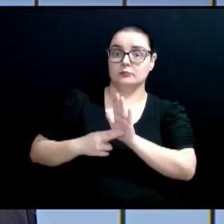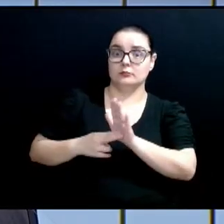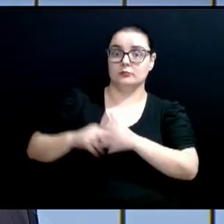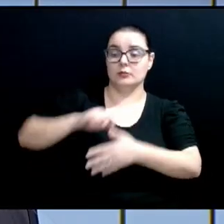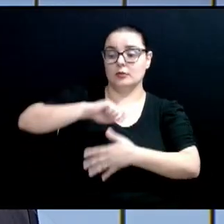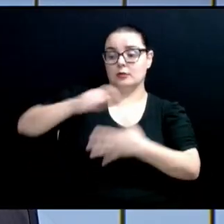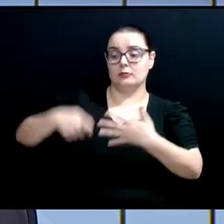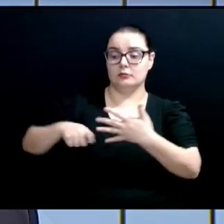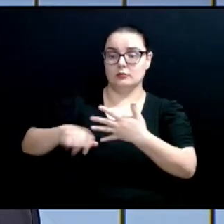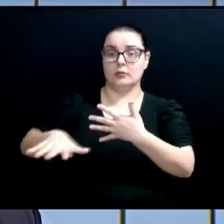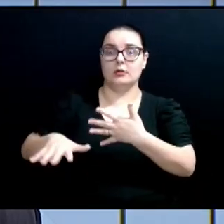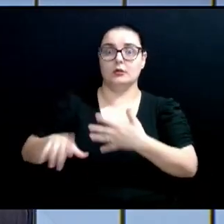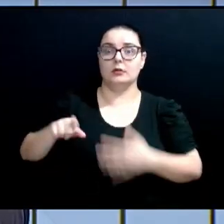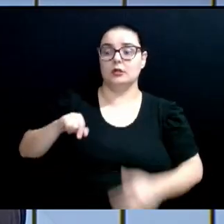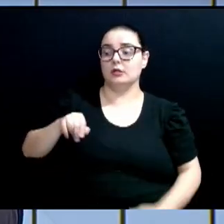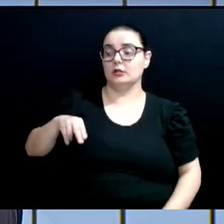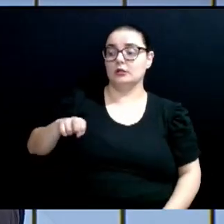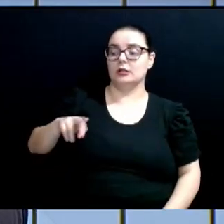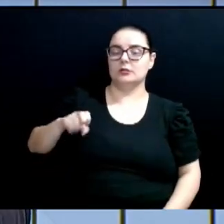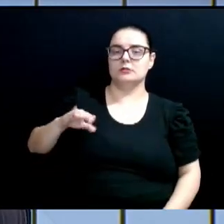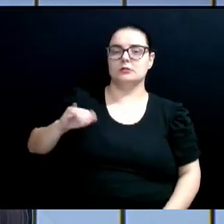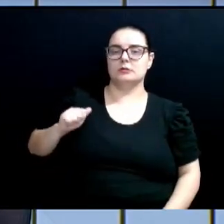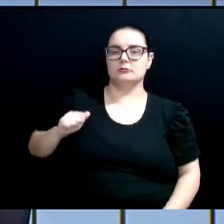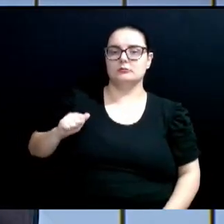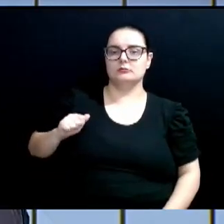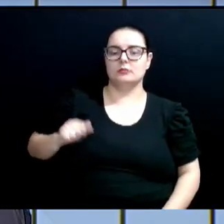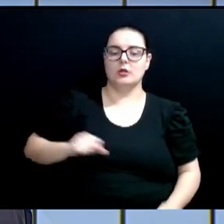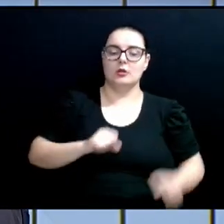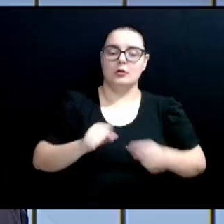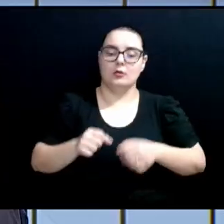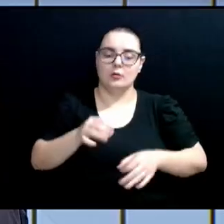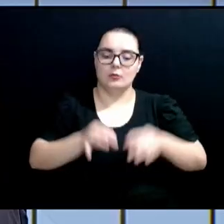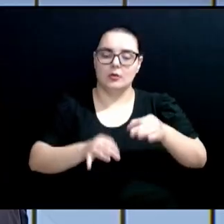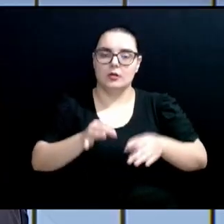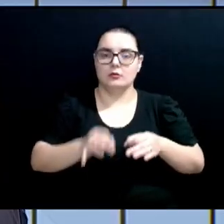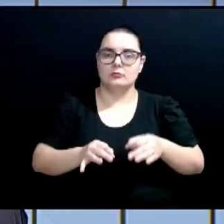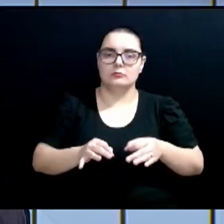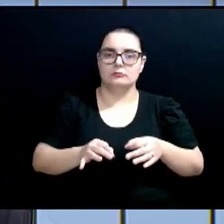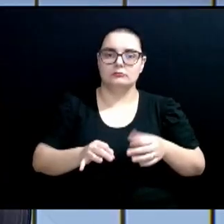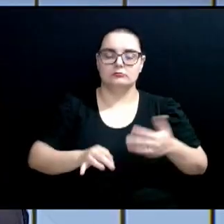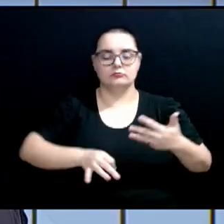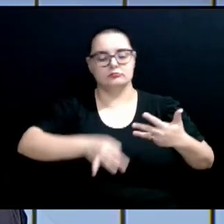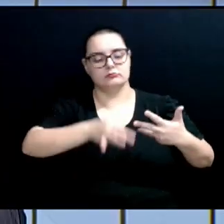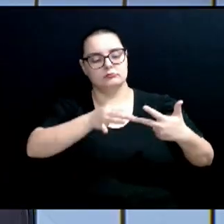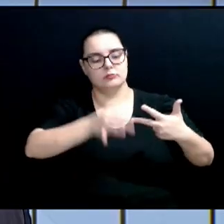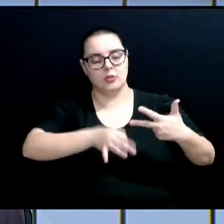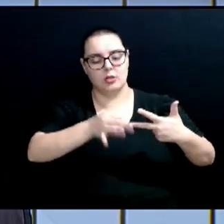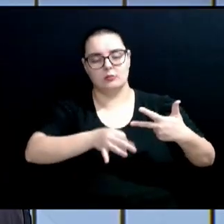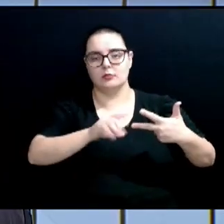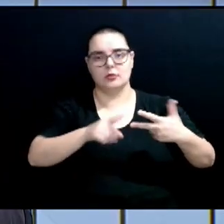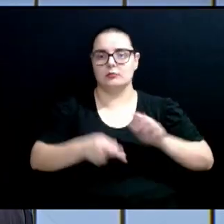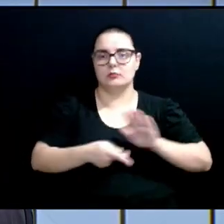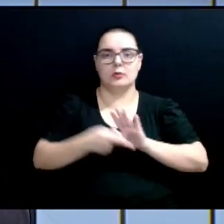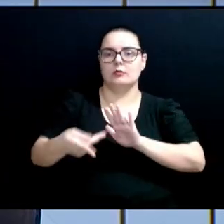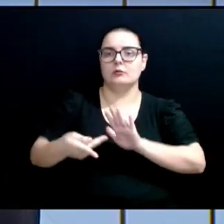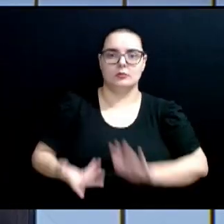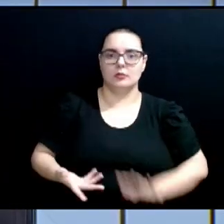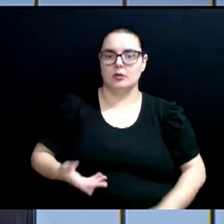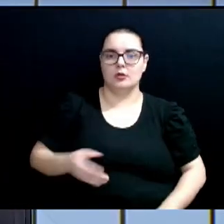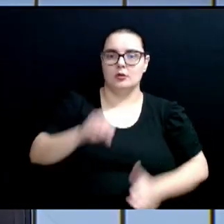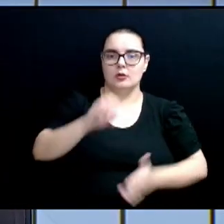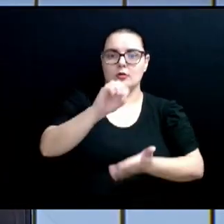inércia. Né? O Poder Judiciário, ele não se manifesta de ofício. Para que o Poder Judiciário possa se